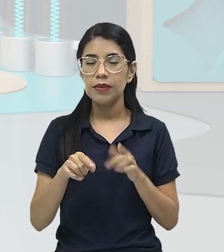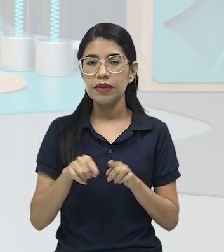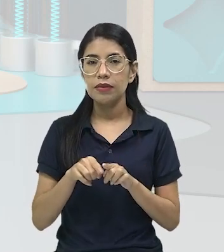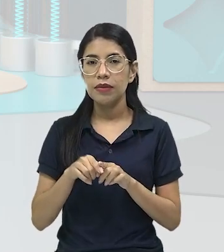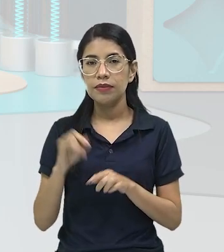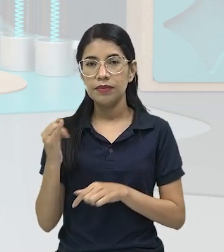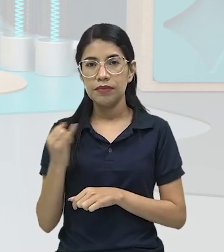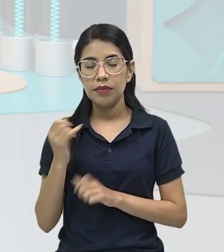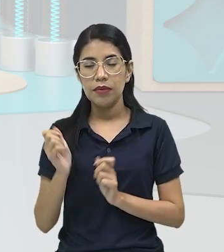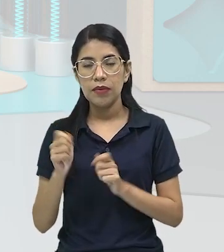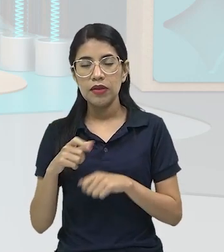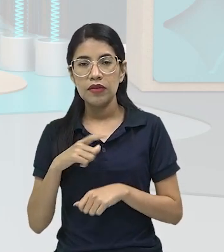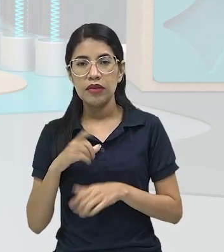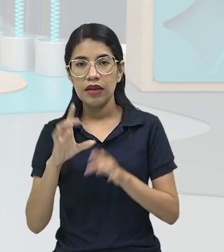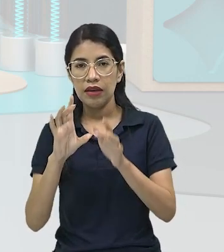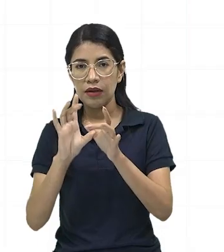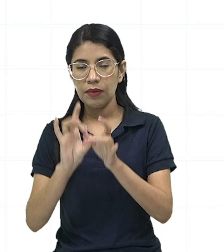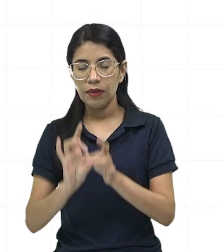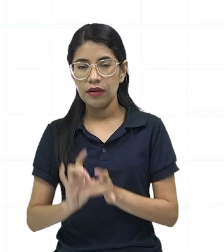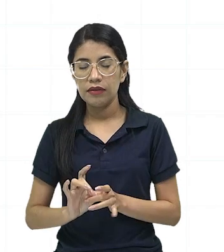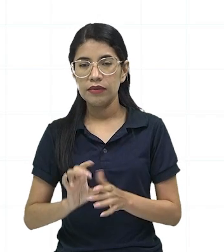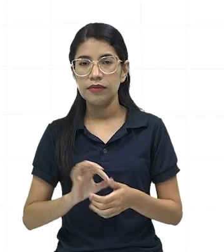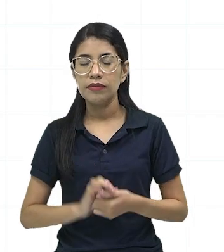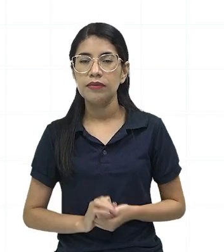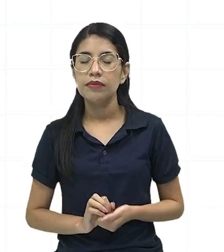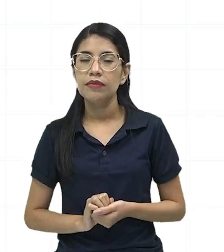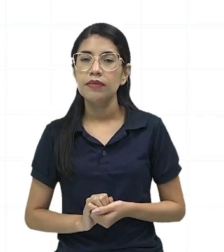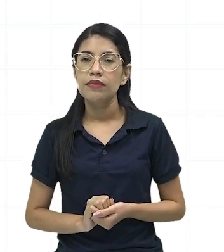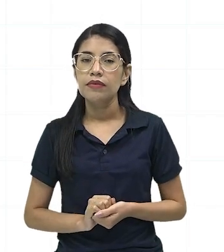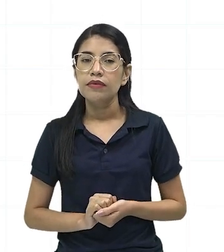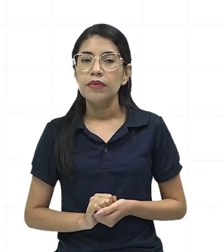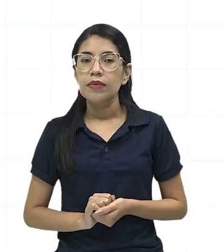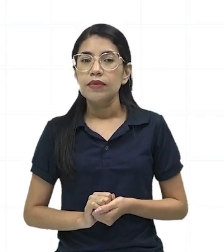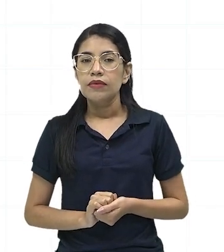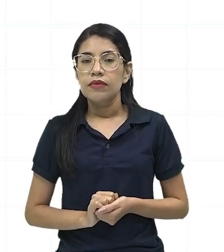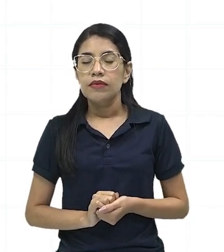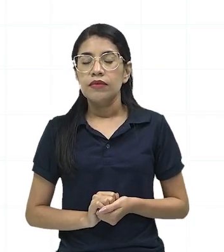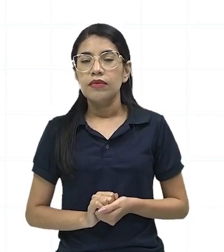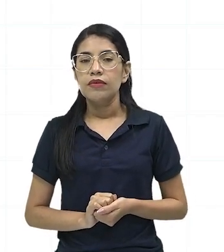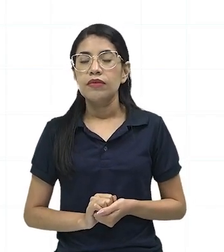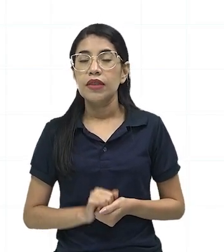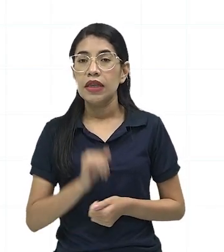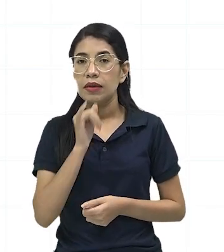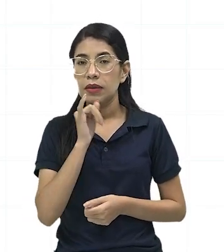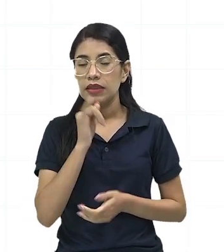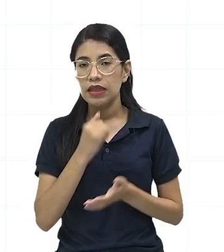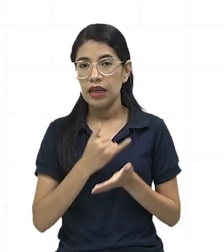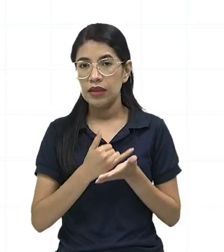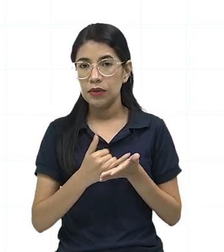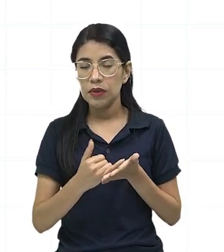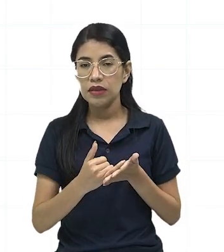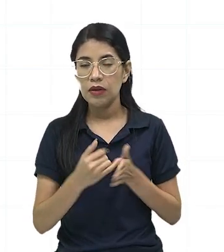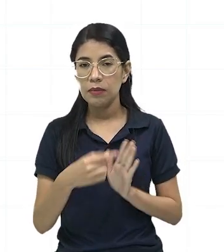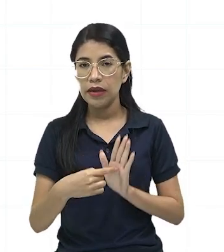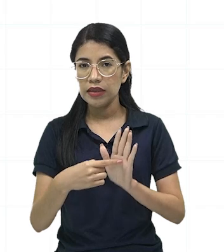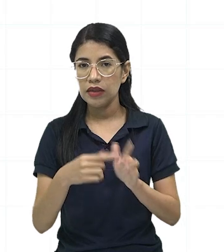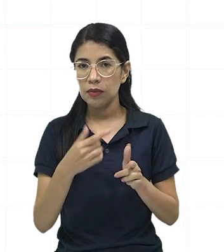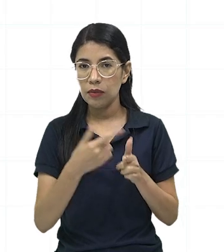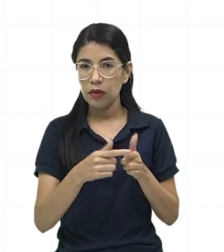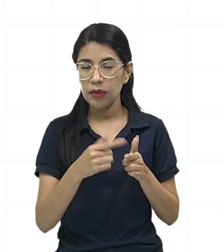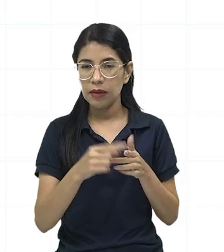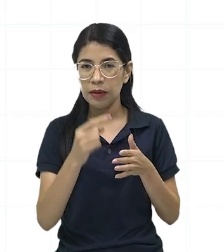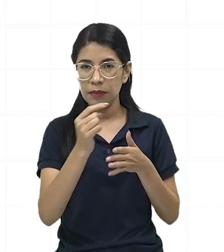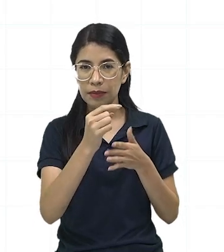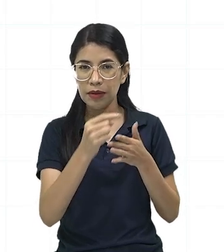importante para manter a coerência. Na sequência, por exemplo, se a introdução aborda um problema específico, o desenvolvimento